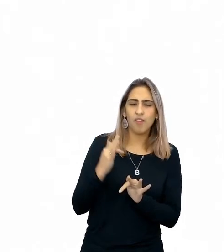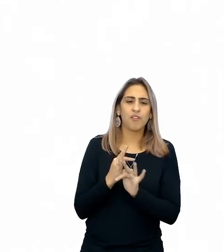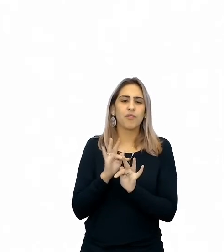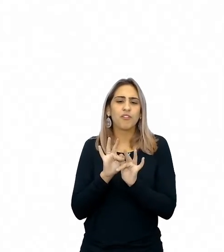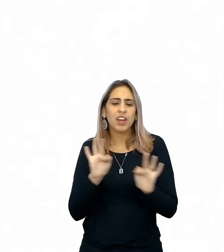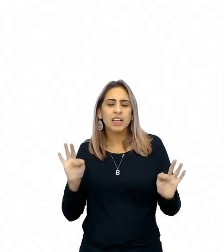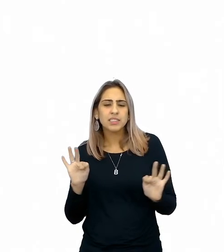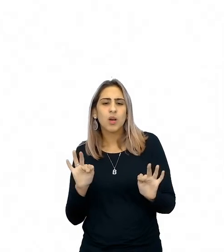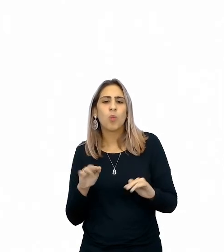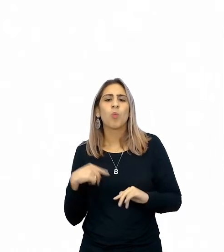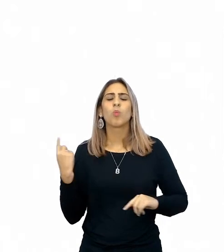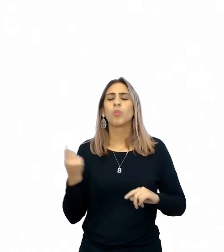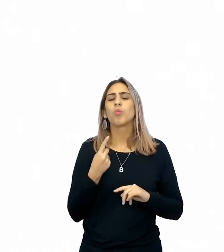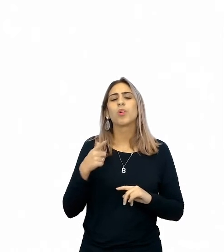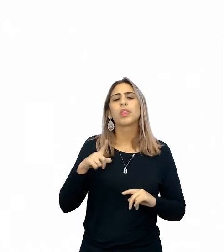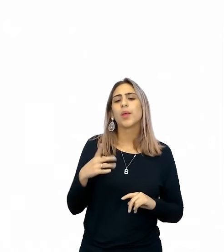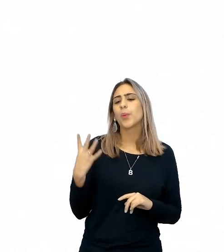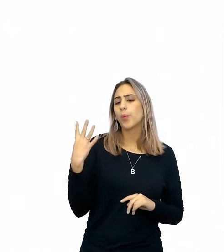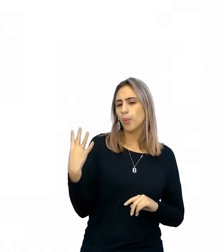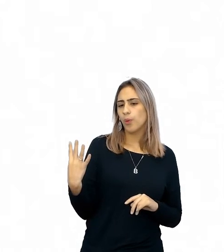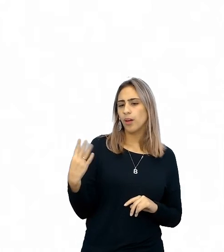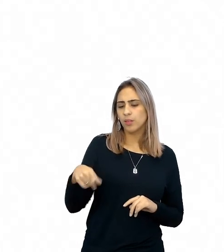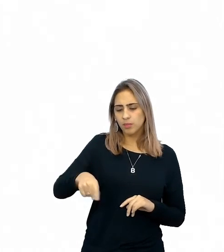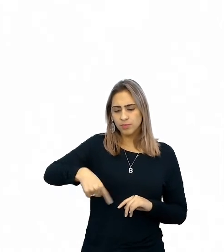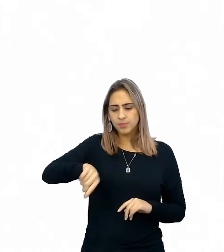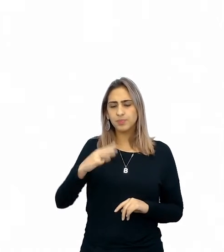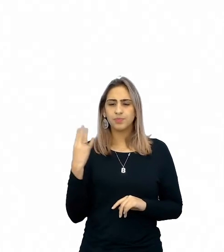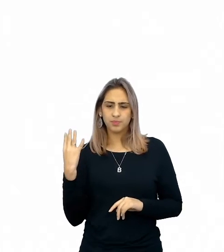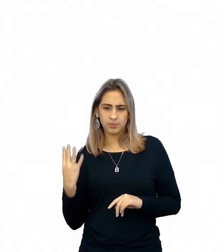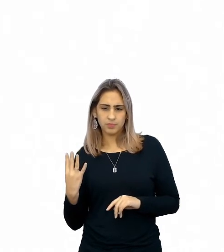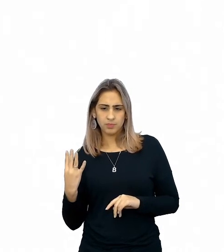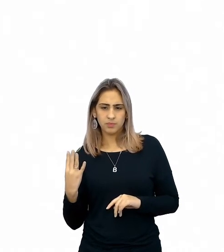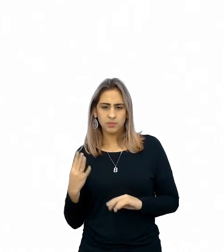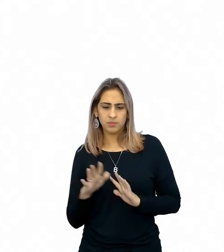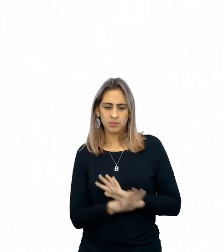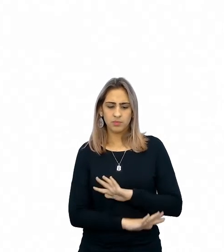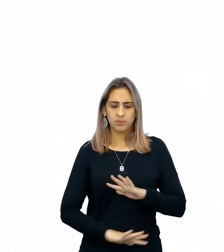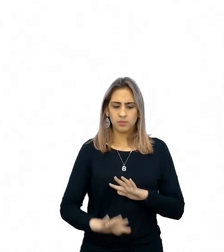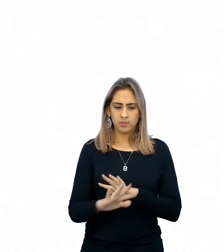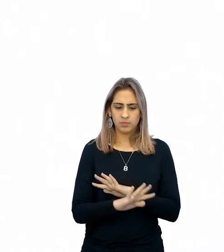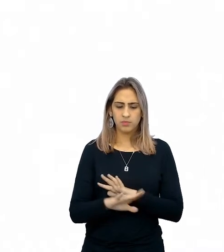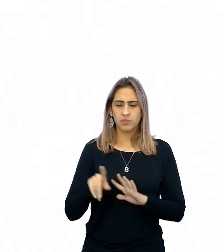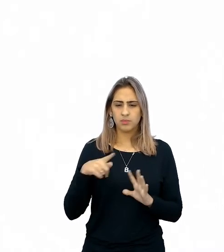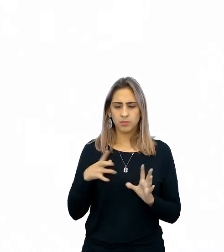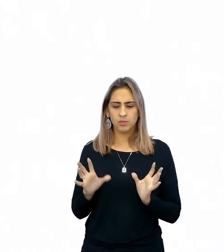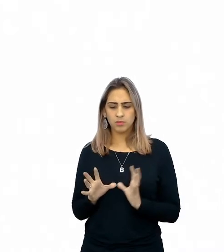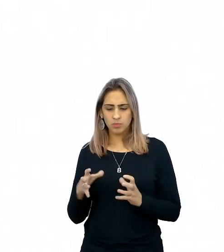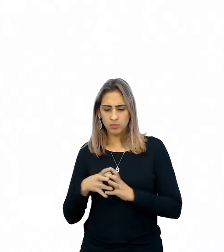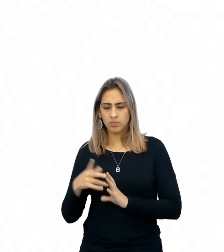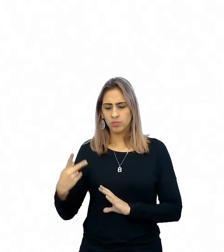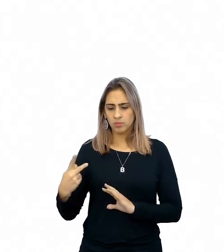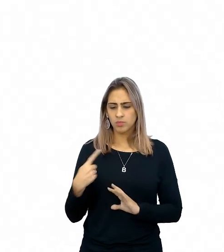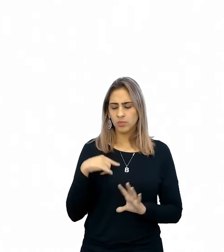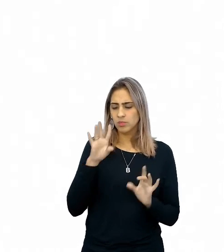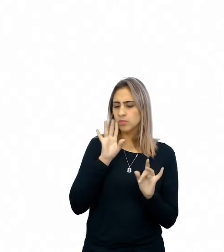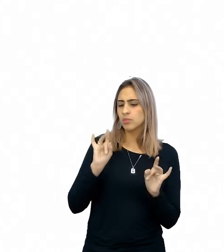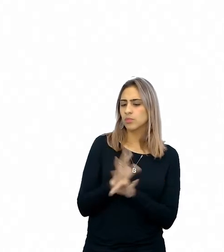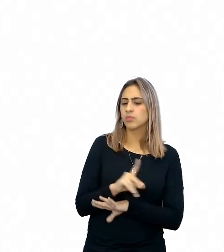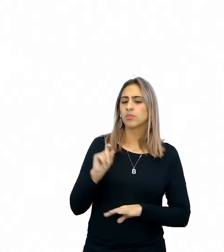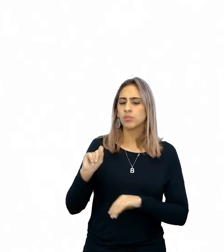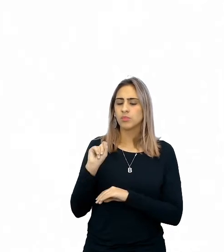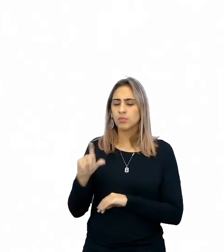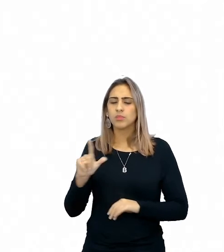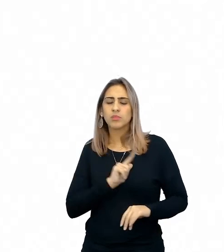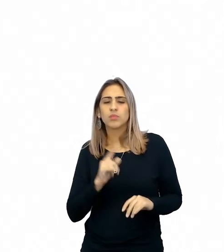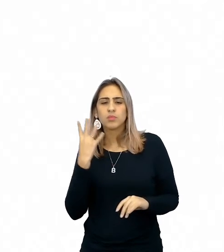lá, eu tenho ali esses quatro espaços aqui, quando eu junto eles, eu completo o quê? Se eu